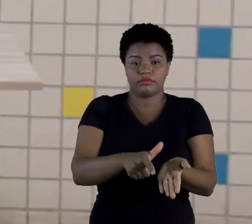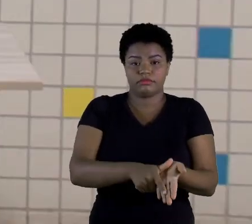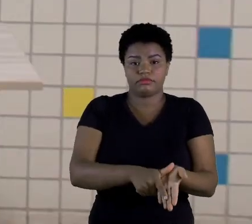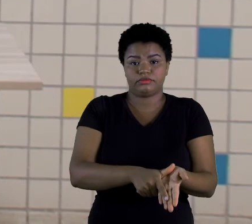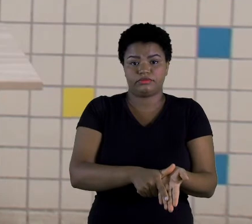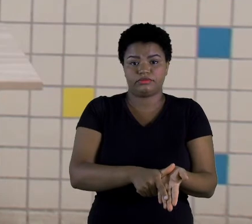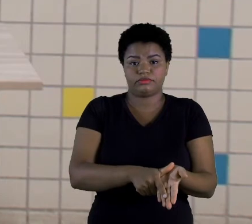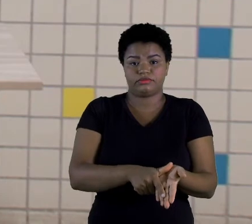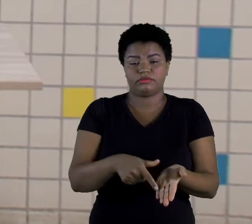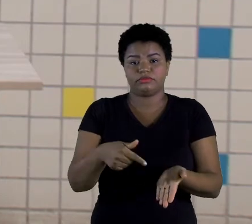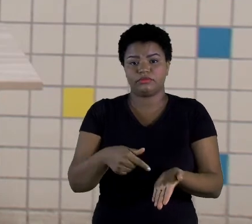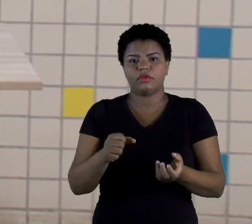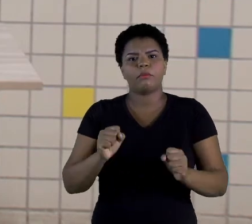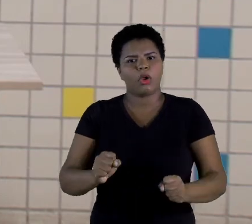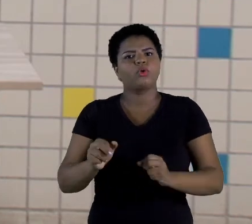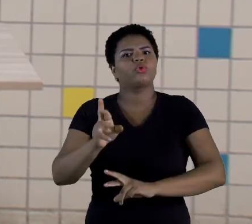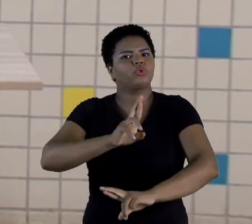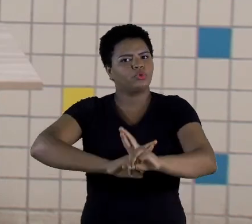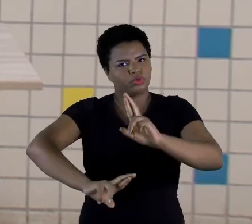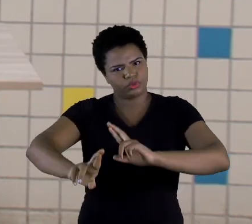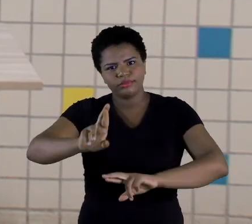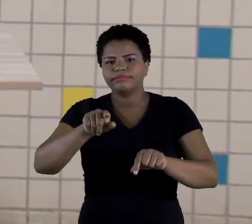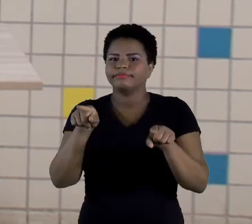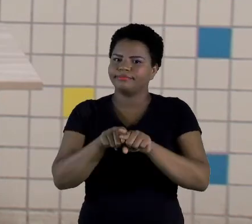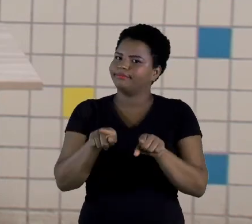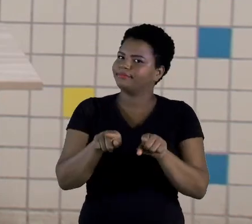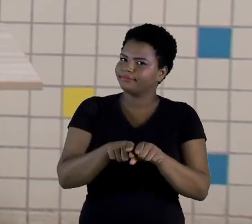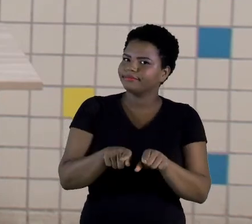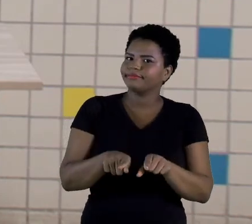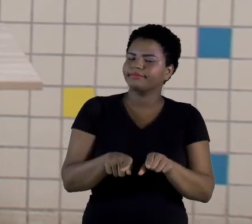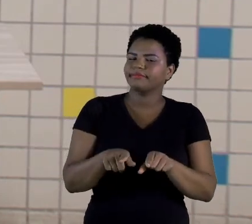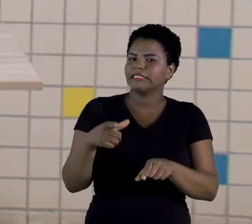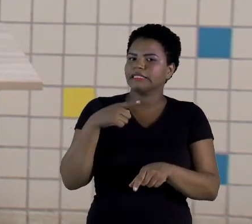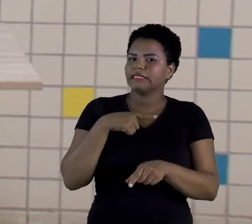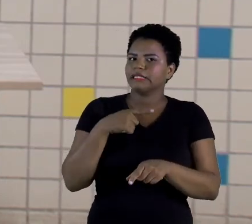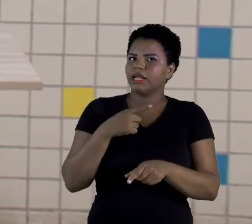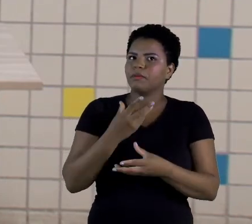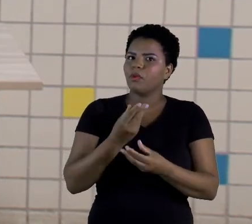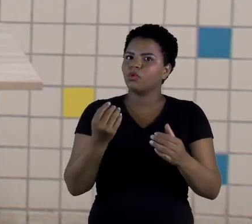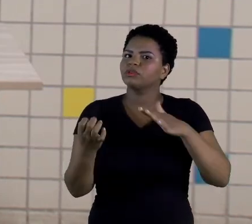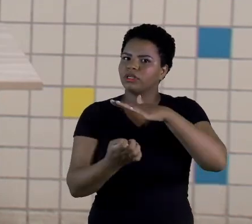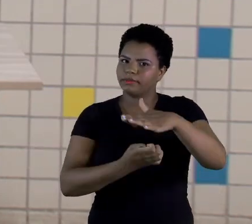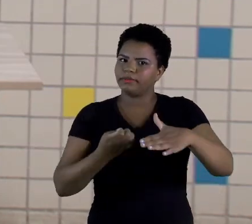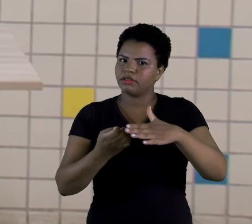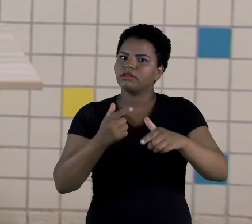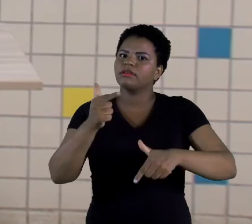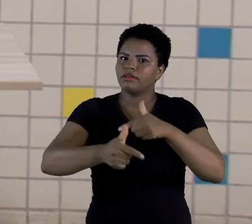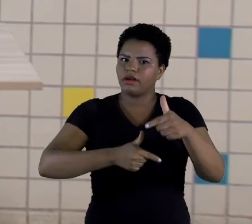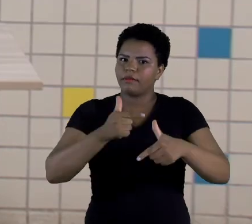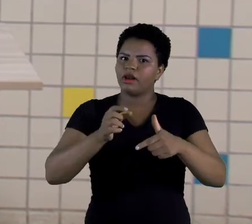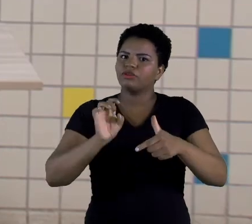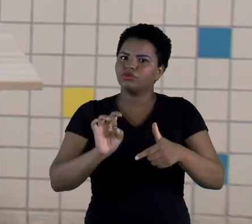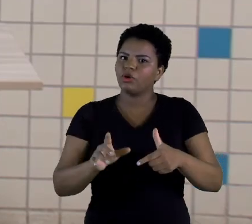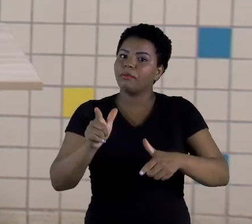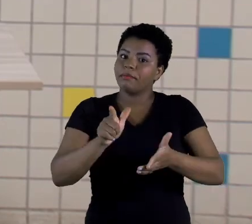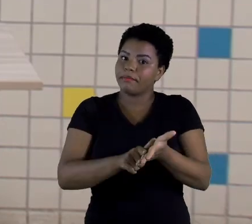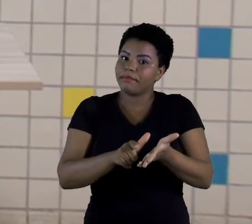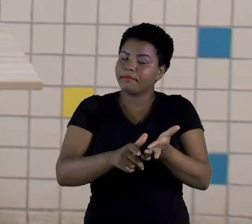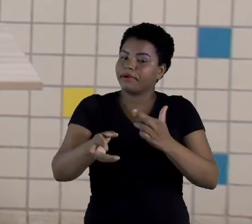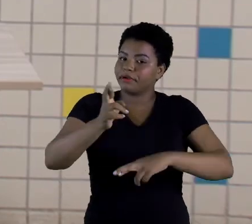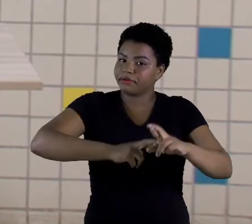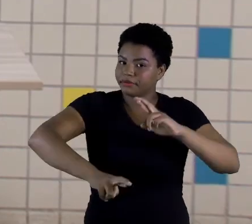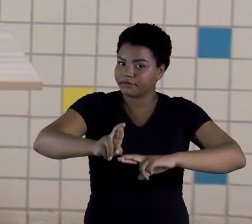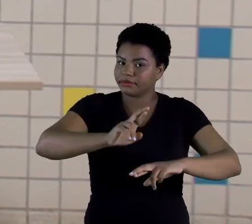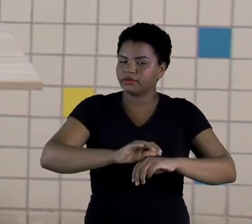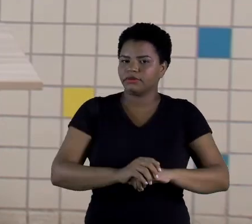O papel, ele pode ser reciclável também, né? Tem muitas já empresas que trabalham só com papel reciclável. Aquele